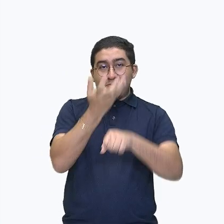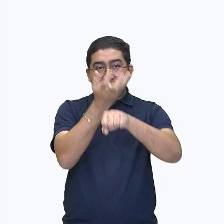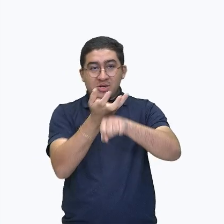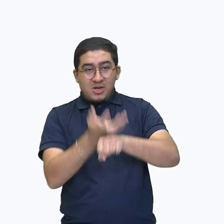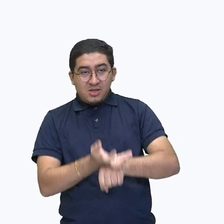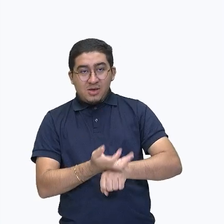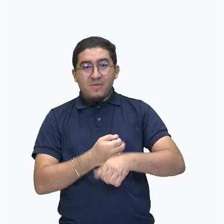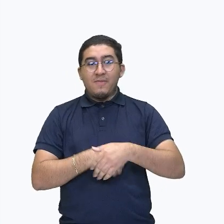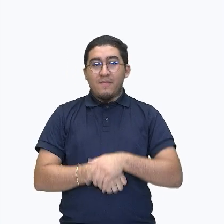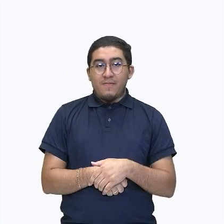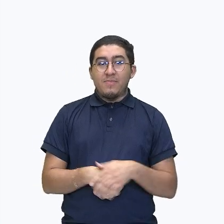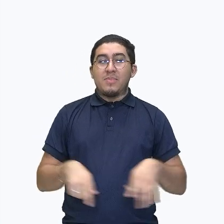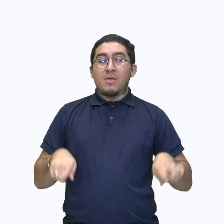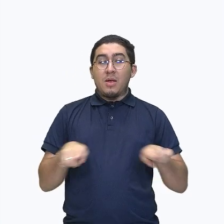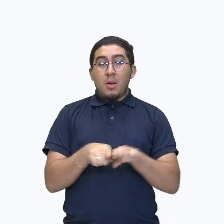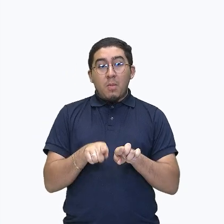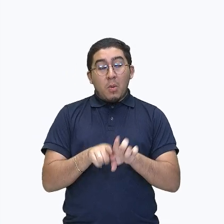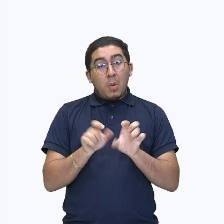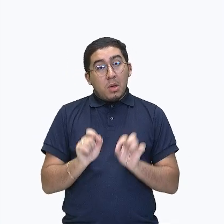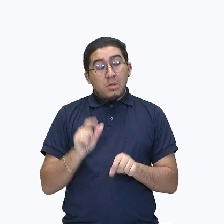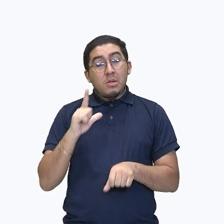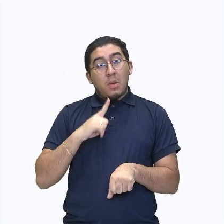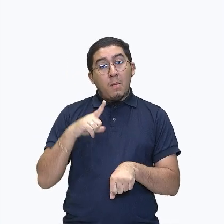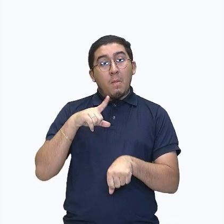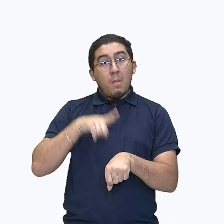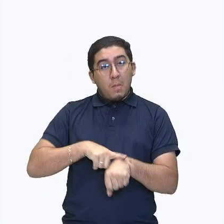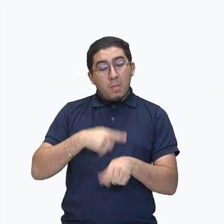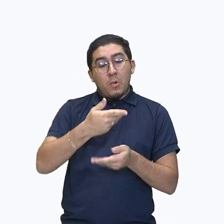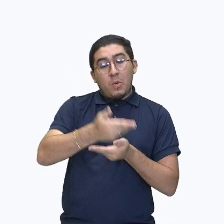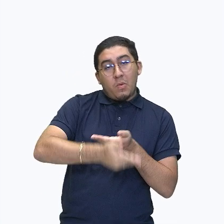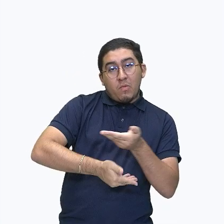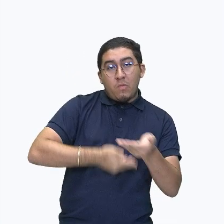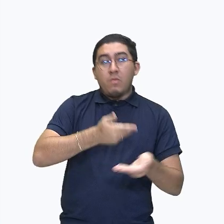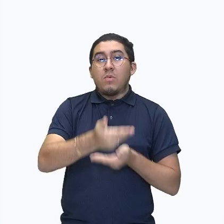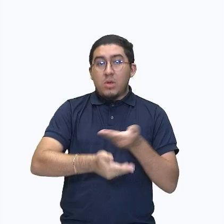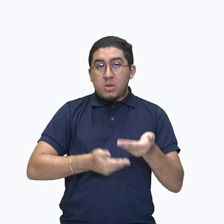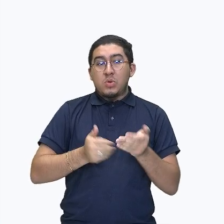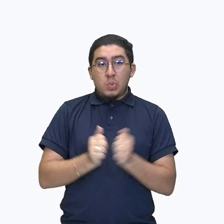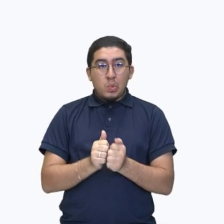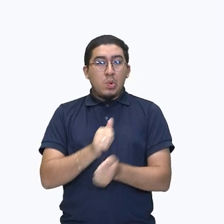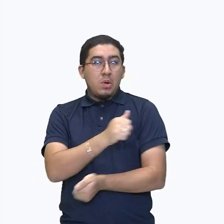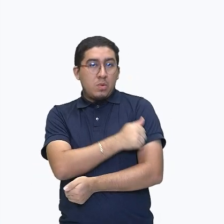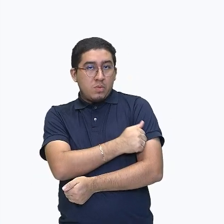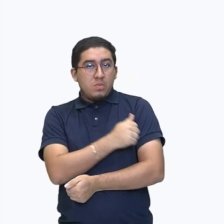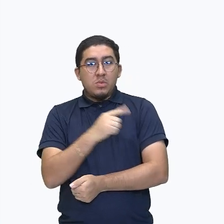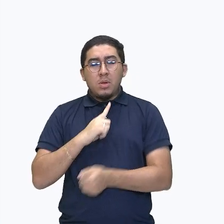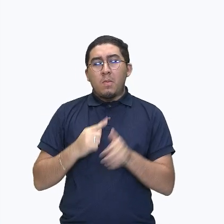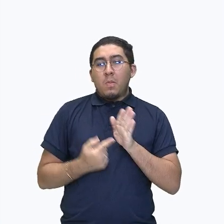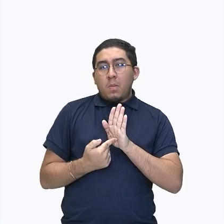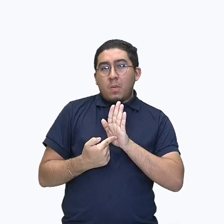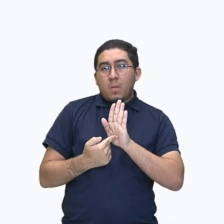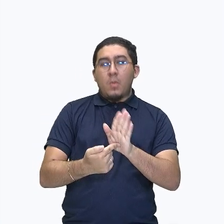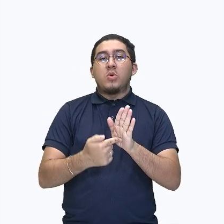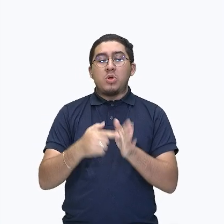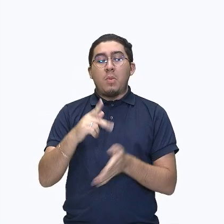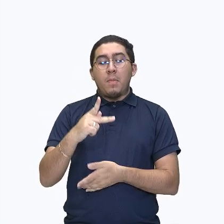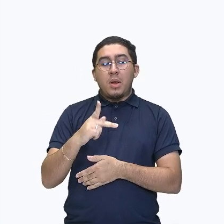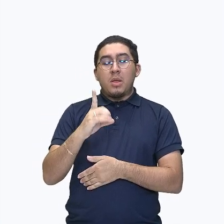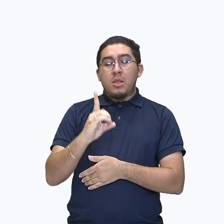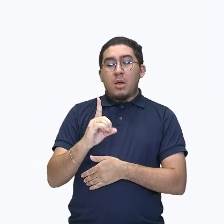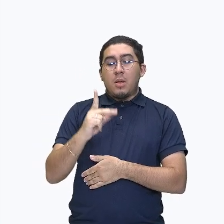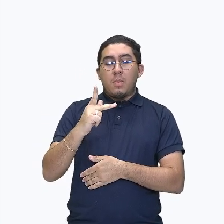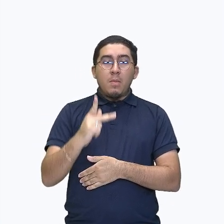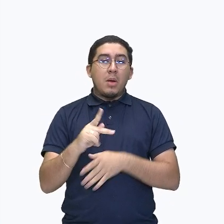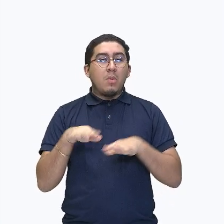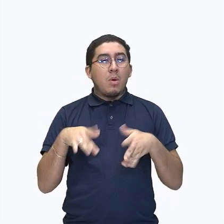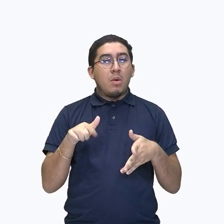que os professores ministrantes tenham um momento também de conversa com esses estudantes. Então, eles vão indicar, né, no PDP, quais são as